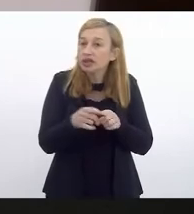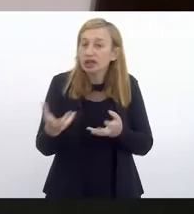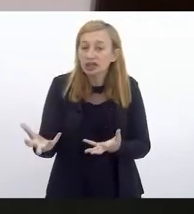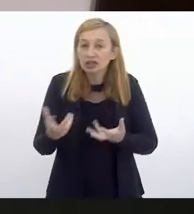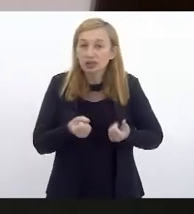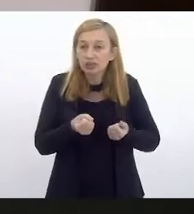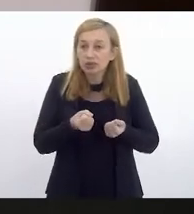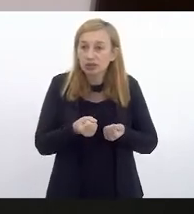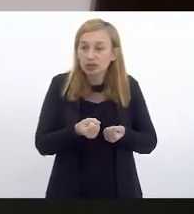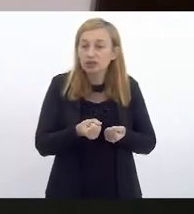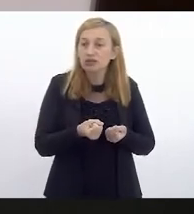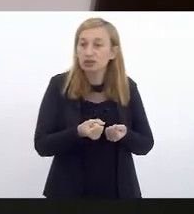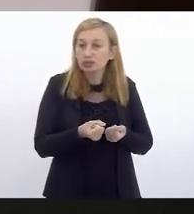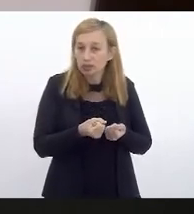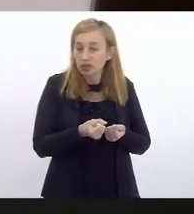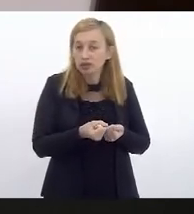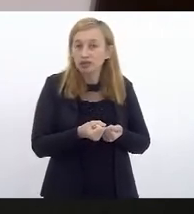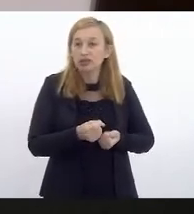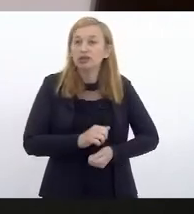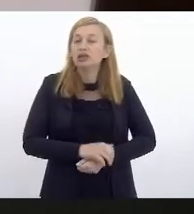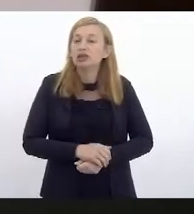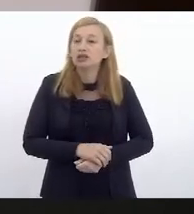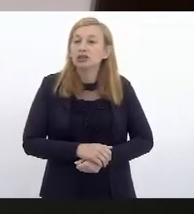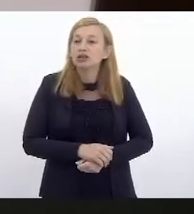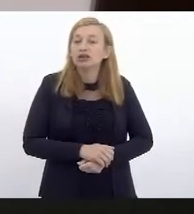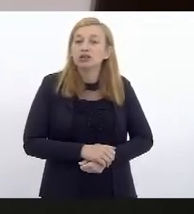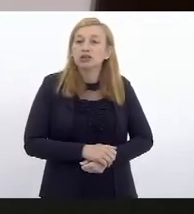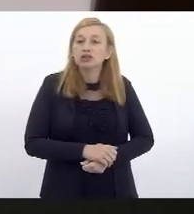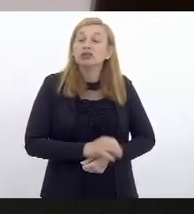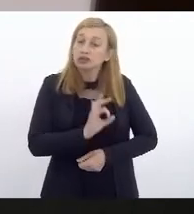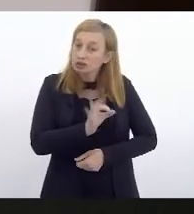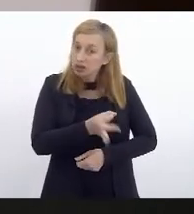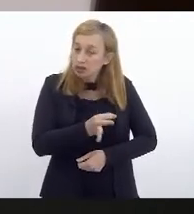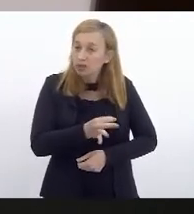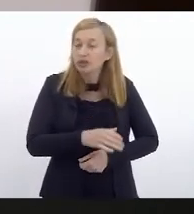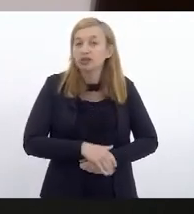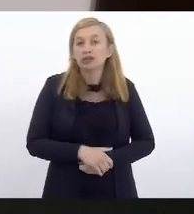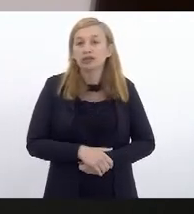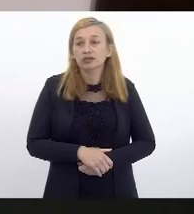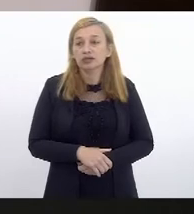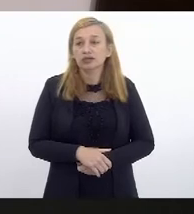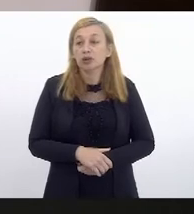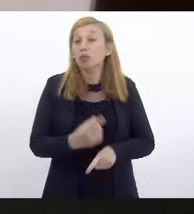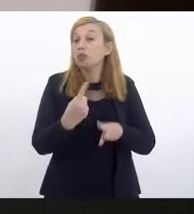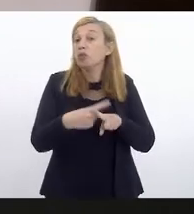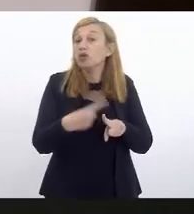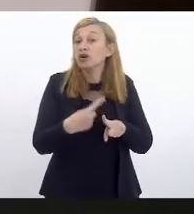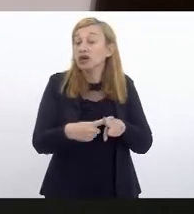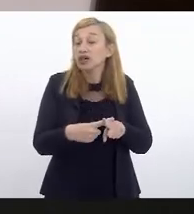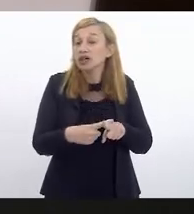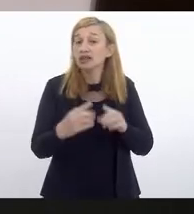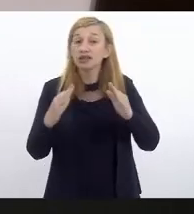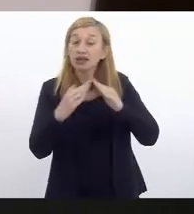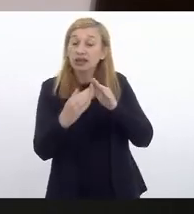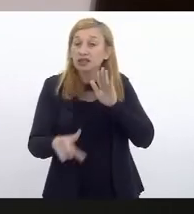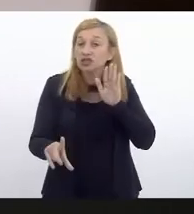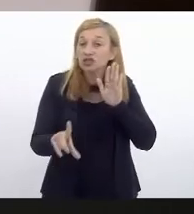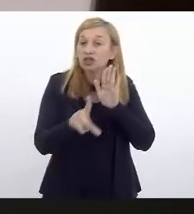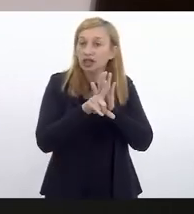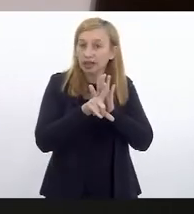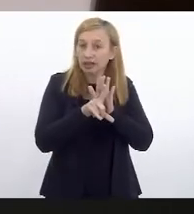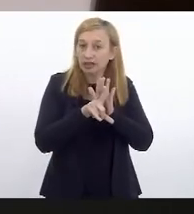suas contribuições. Né? Queremos, evidentemente, porque essa Casa